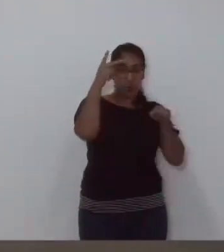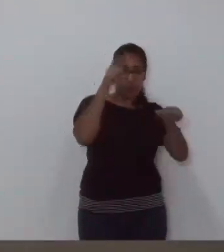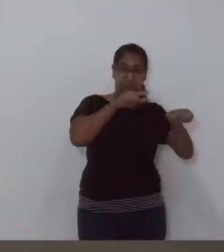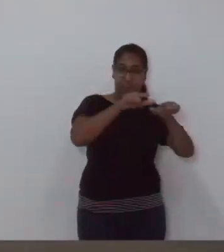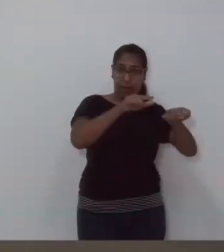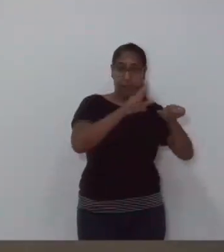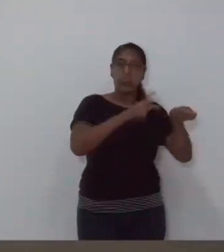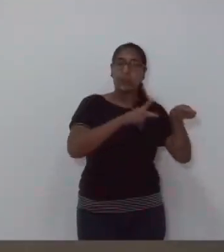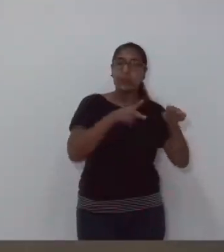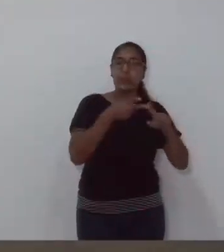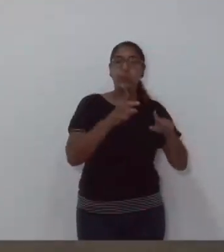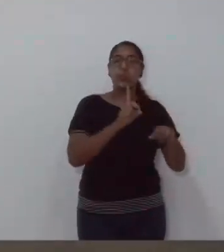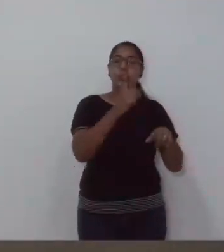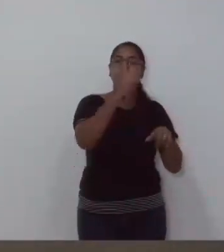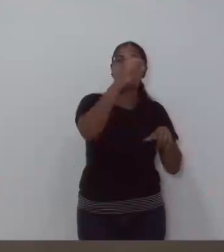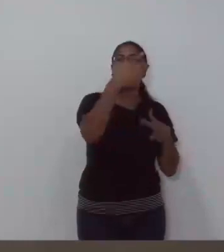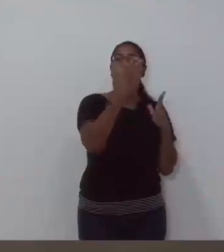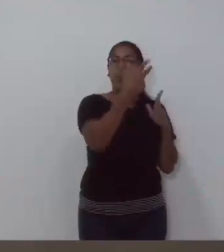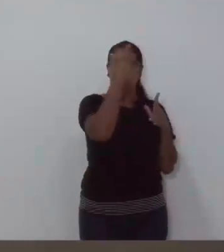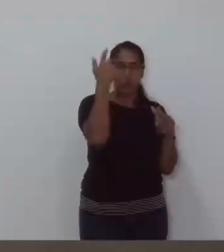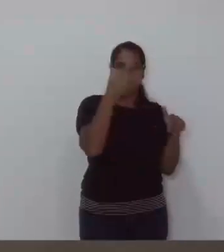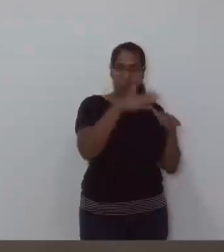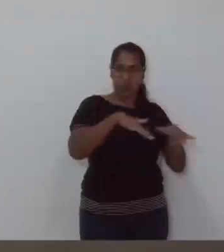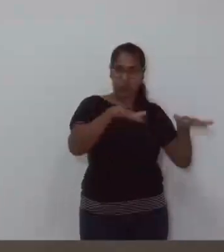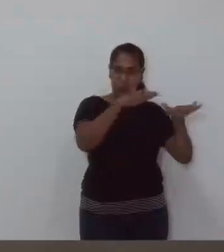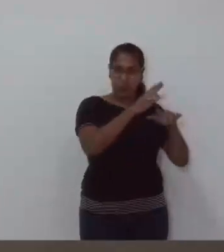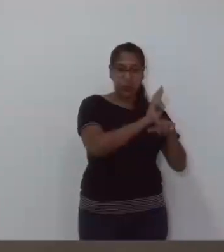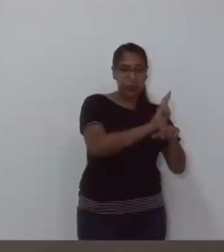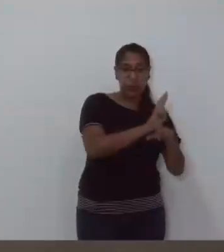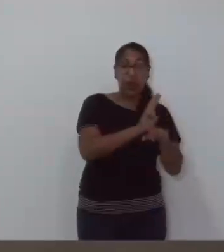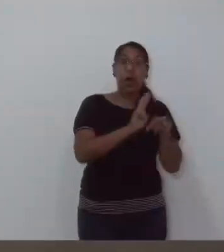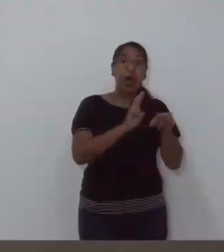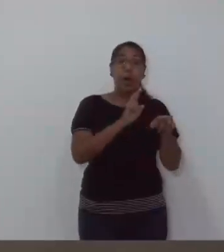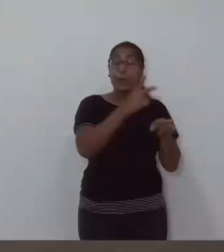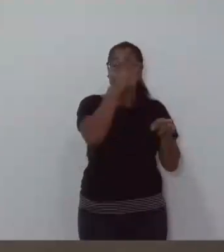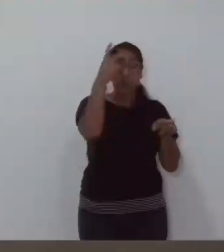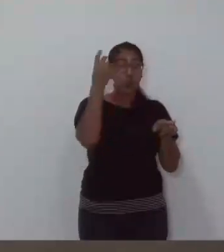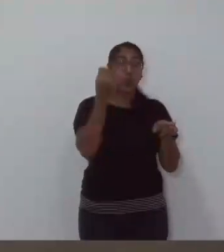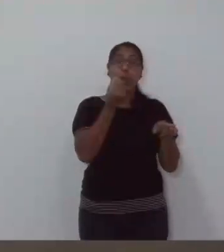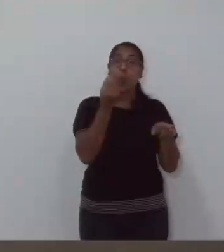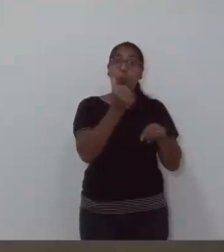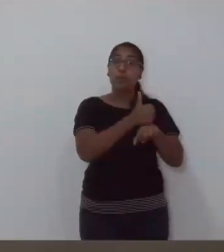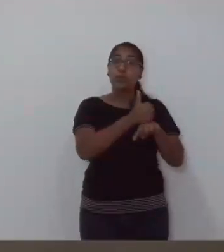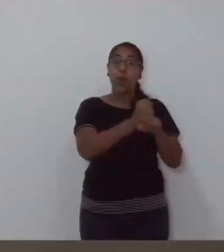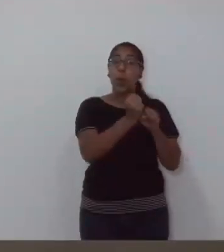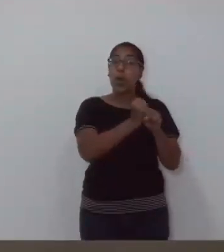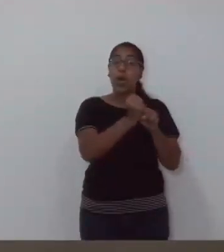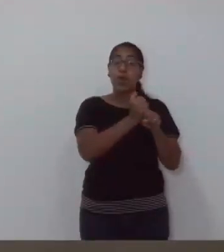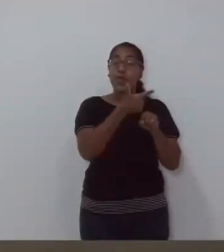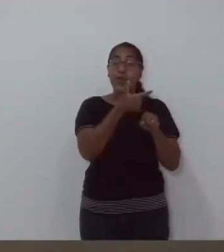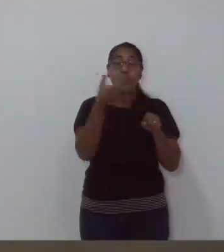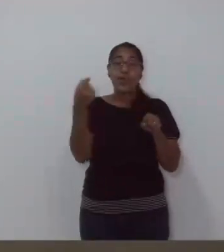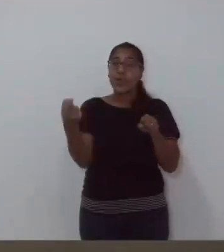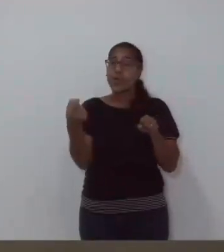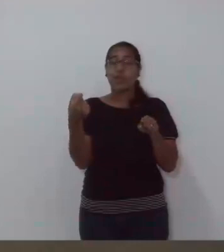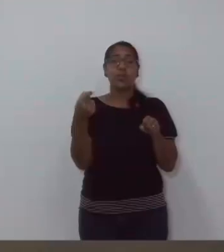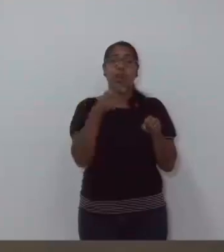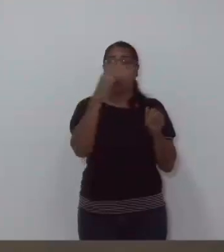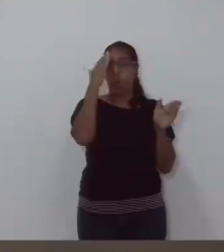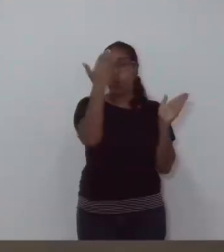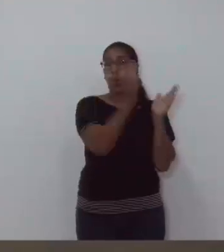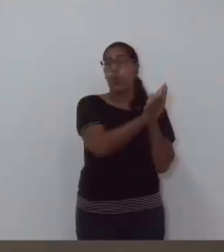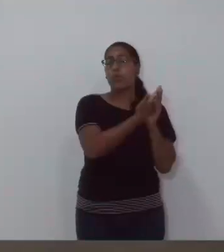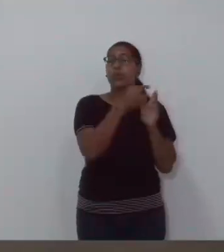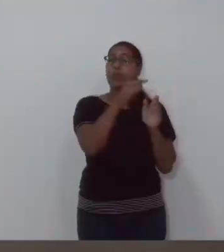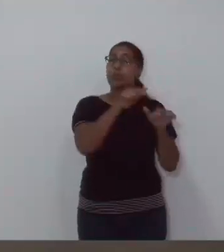que fazem esse trabalho de acompanhamento, de checagem, são pessoas com mais de 20 anos, que têm uma história nessa cidade, e que